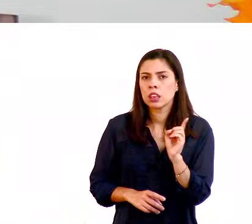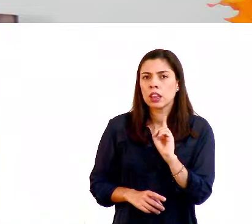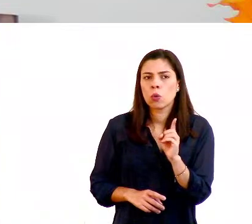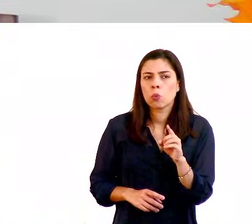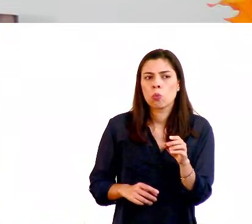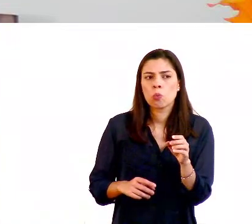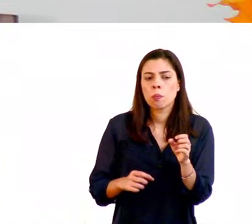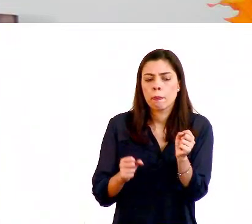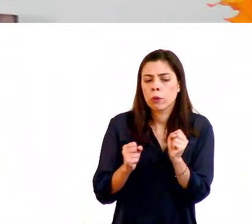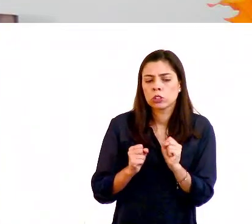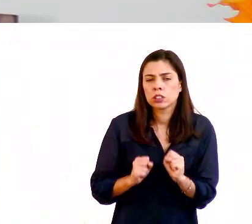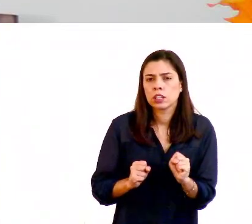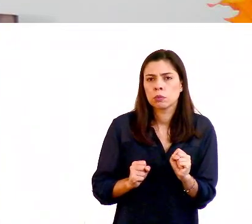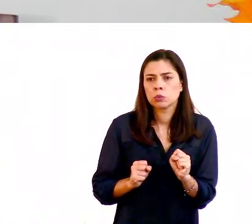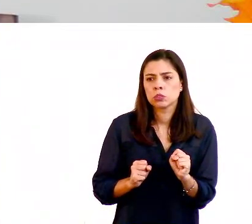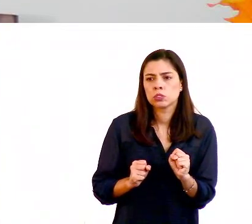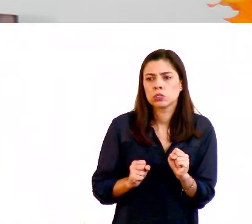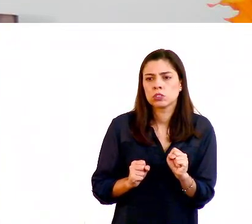salvação.